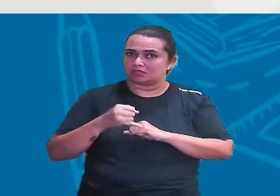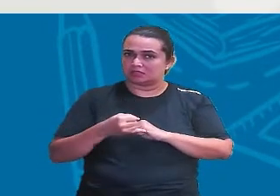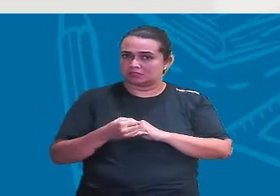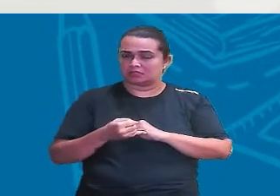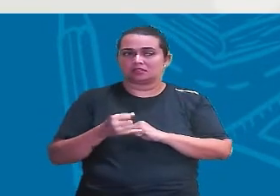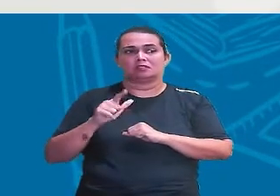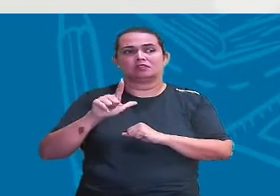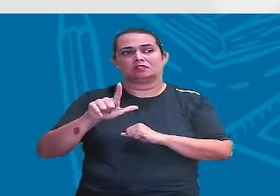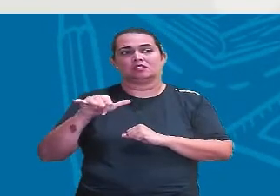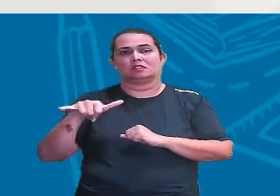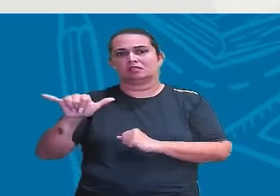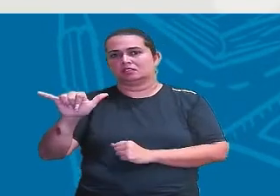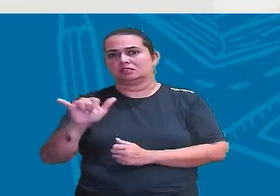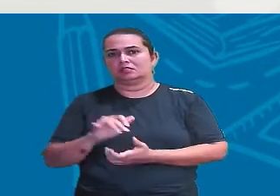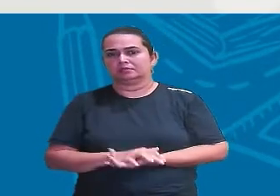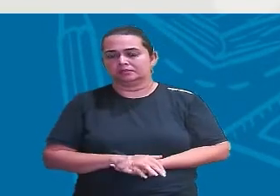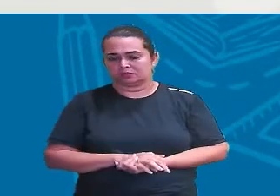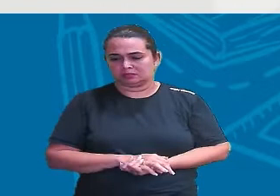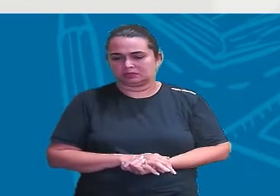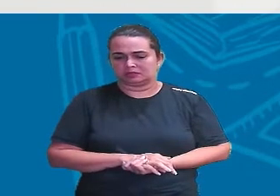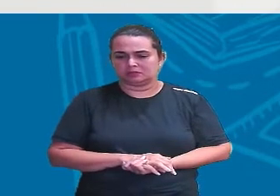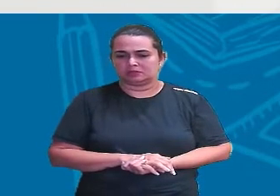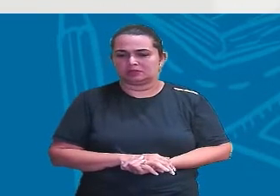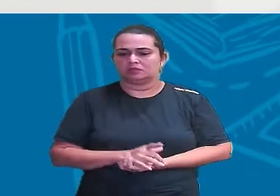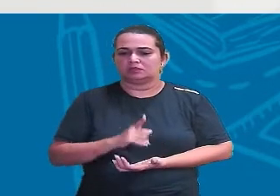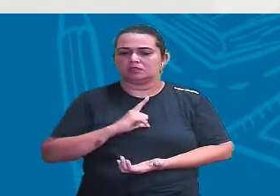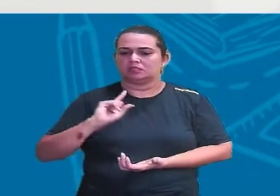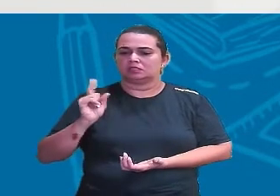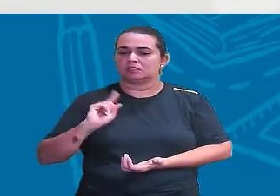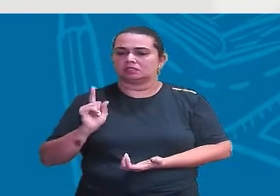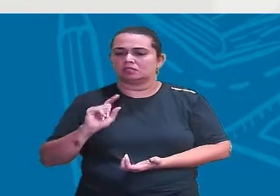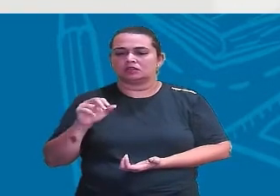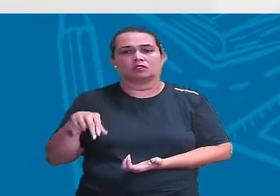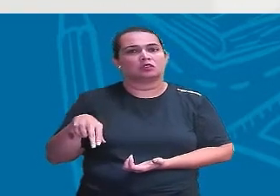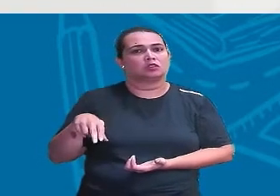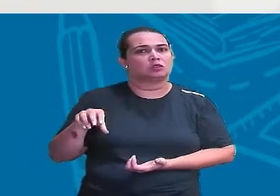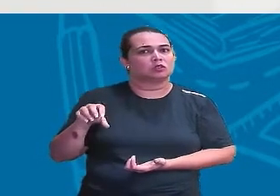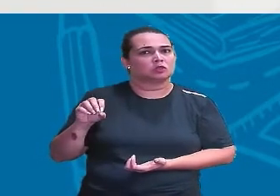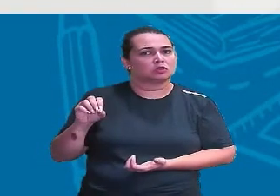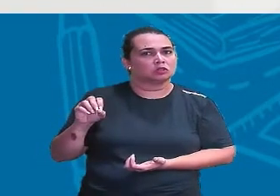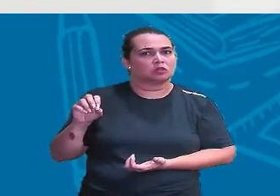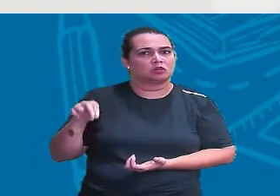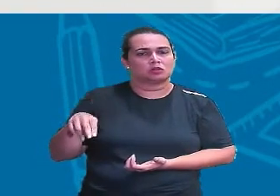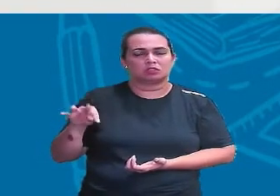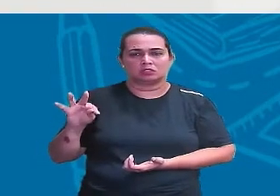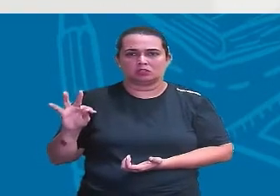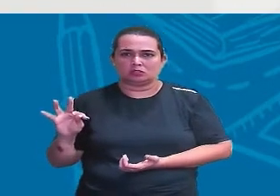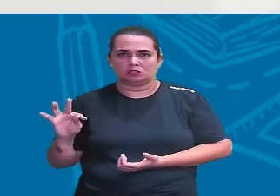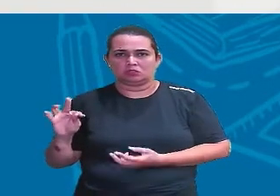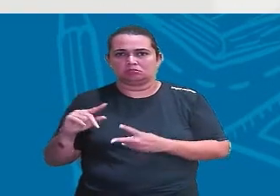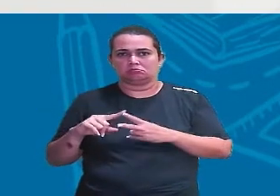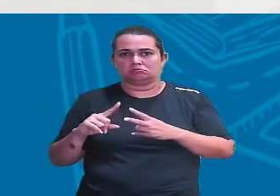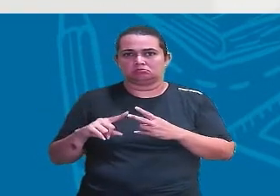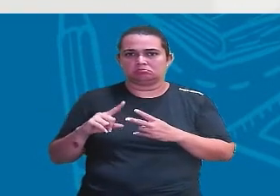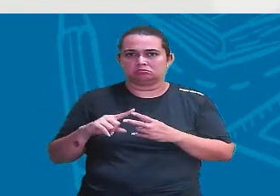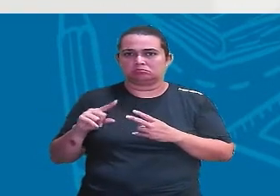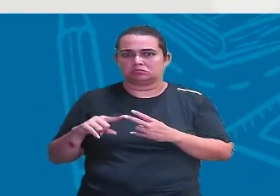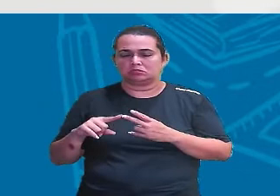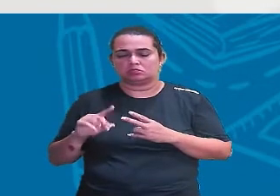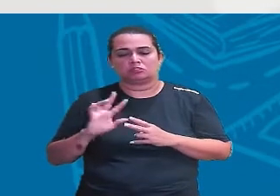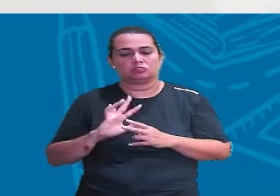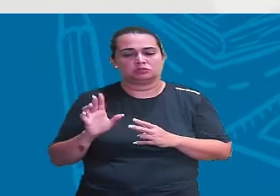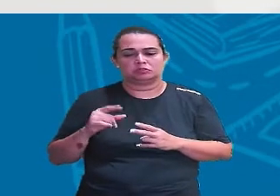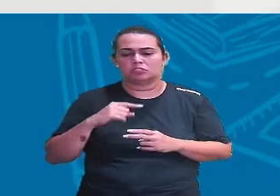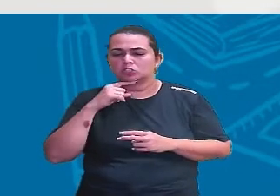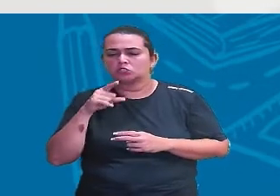aí maravilhosa, tá? Temos aí o de negação, a gente tem só o not e o no para negar. Temos